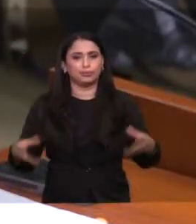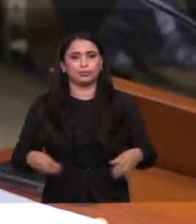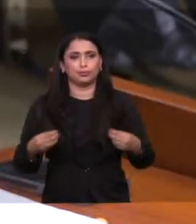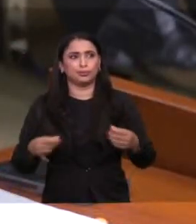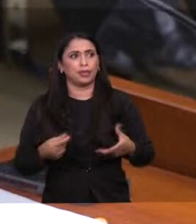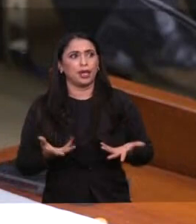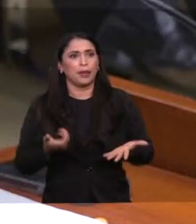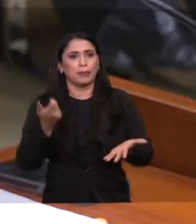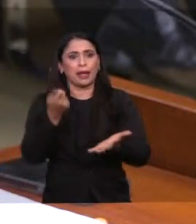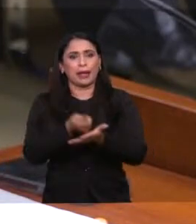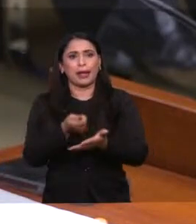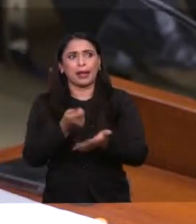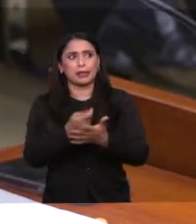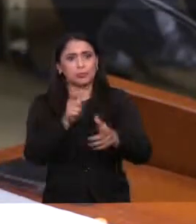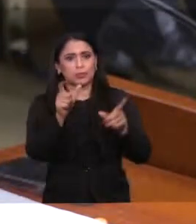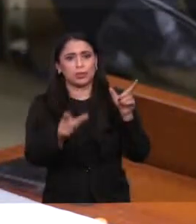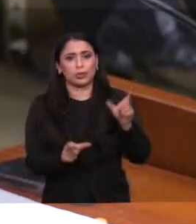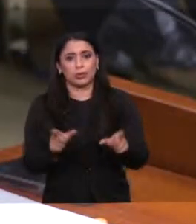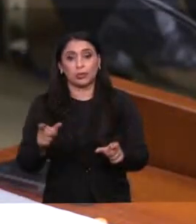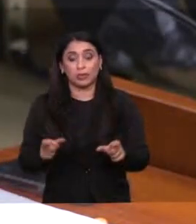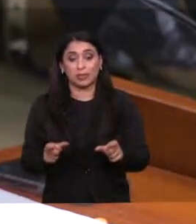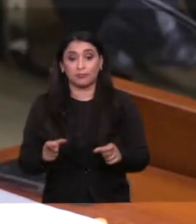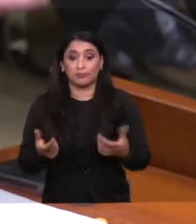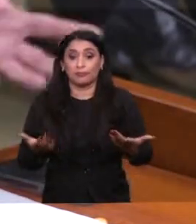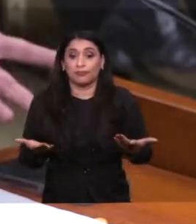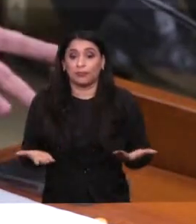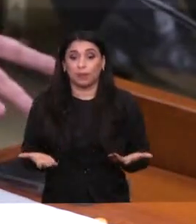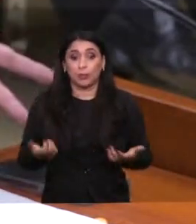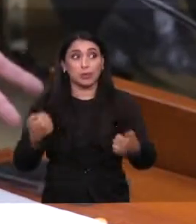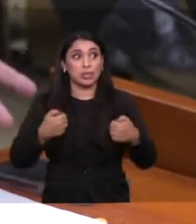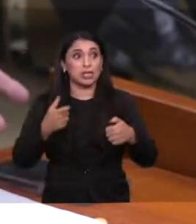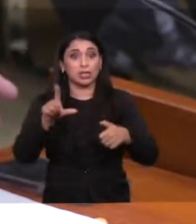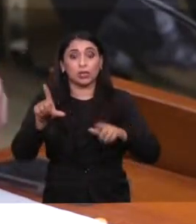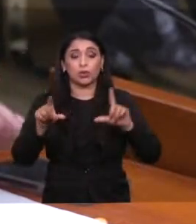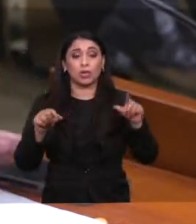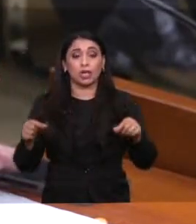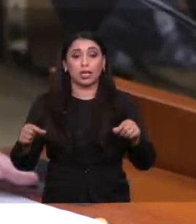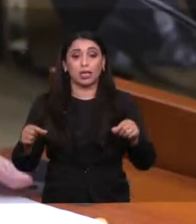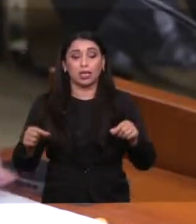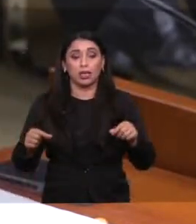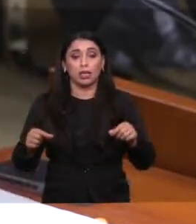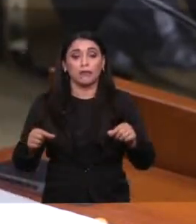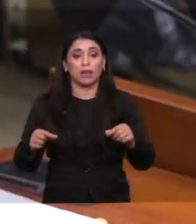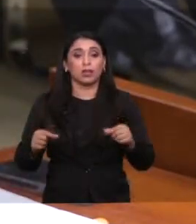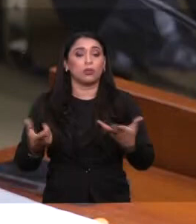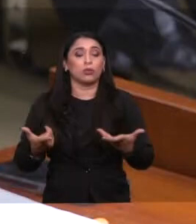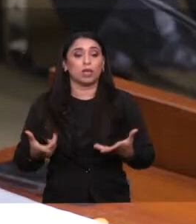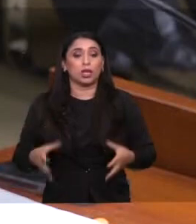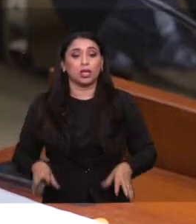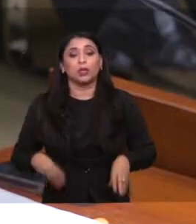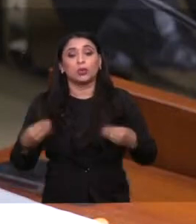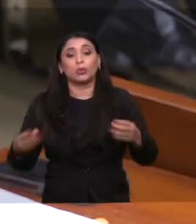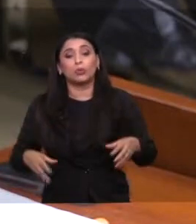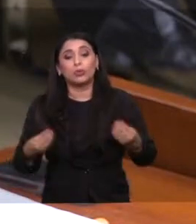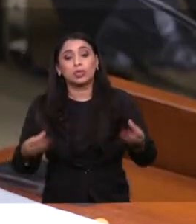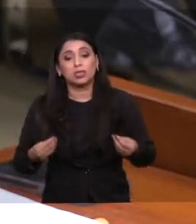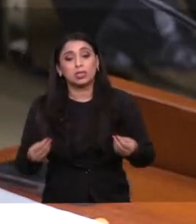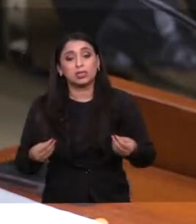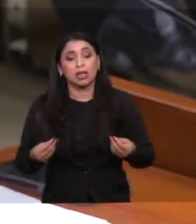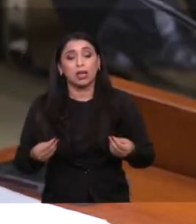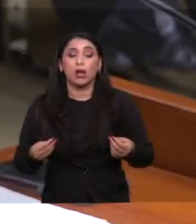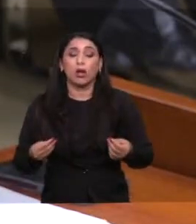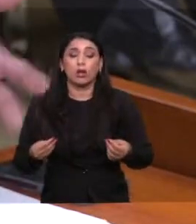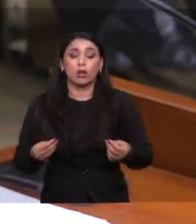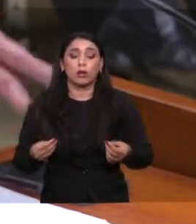de pessoal. Então, das duas, uma: ou vão criar custas judiciais novas ou vão cortar a